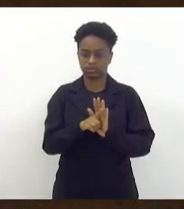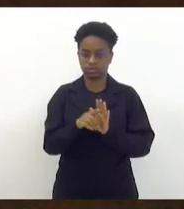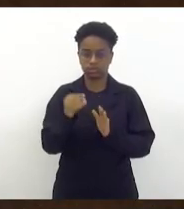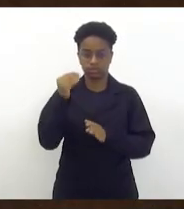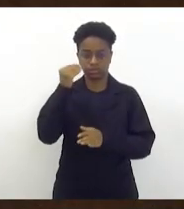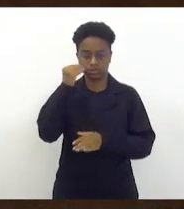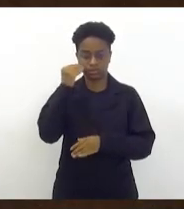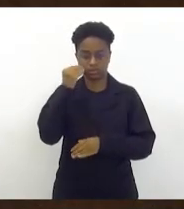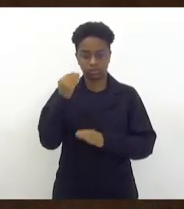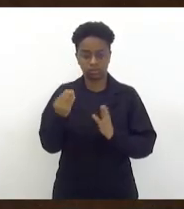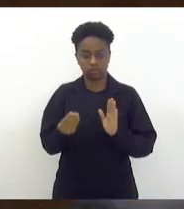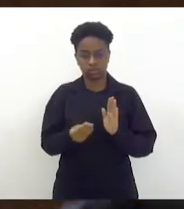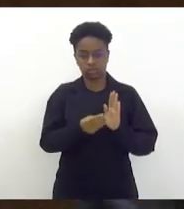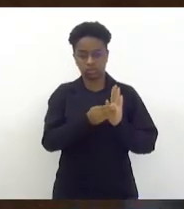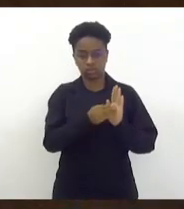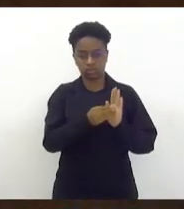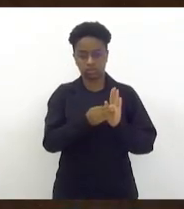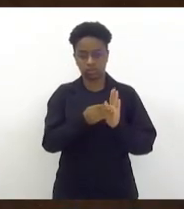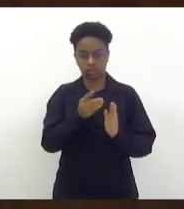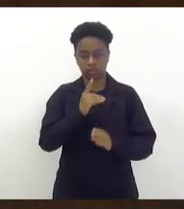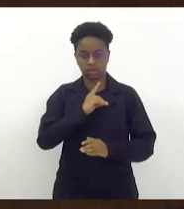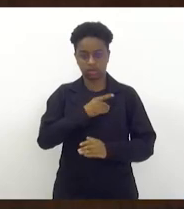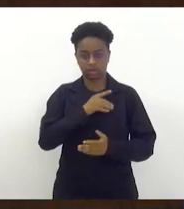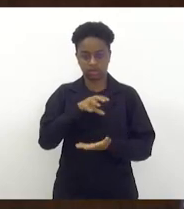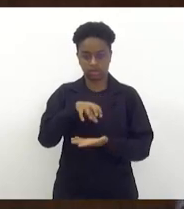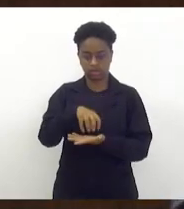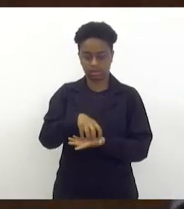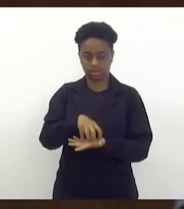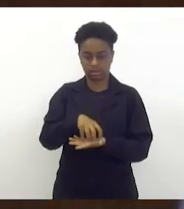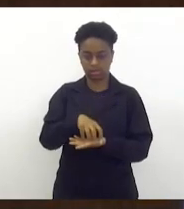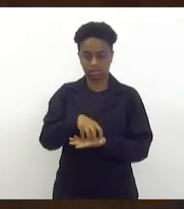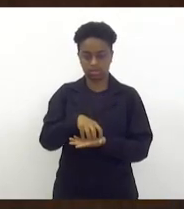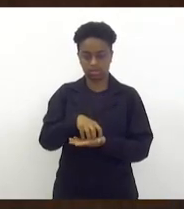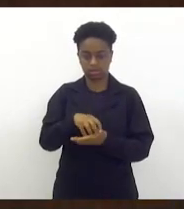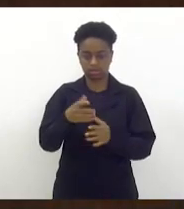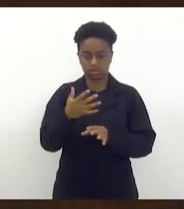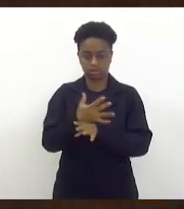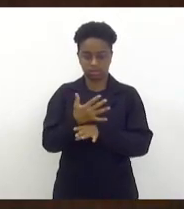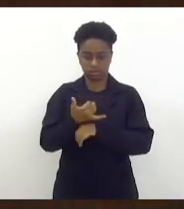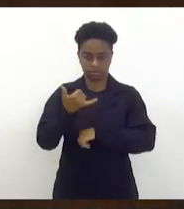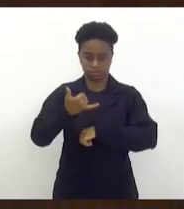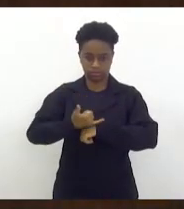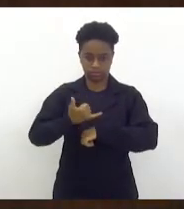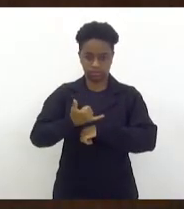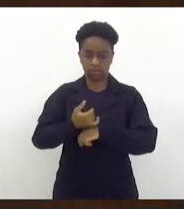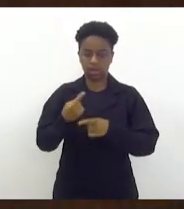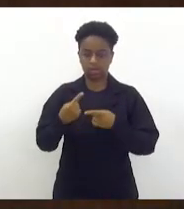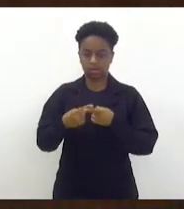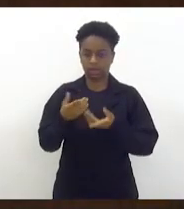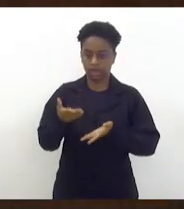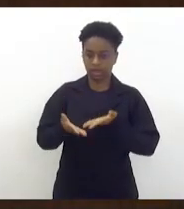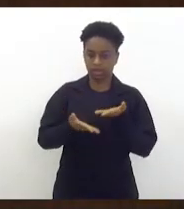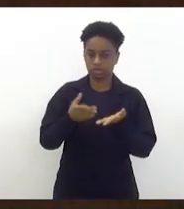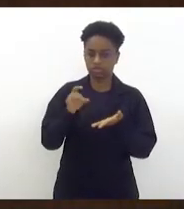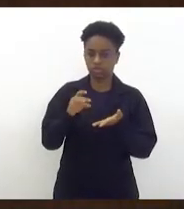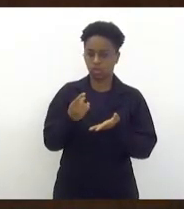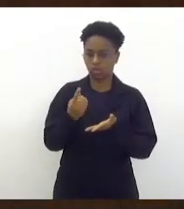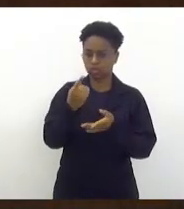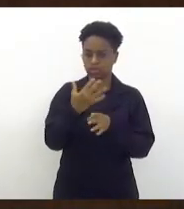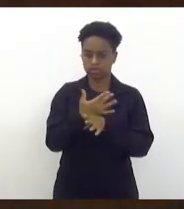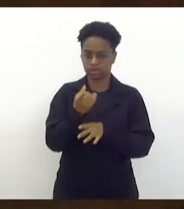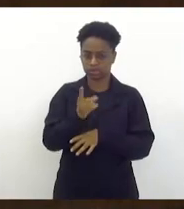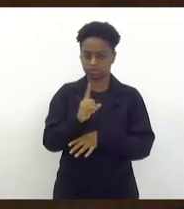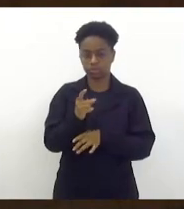coloque uma delegacia desse nível em Volta Redonda, aonde vai atender não a cidade só de Volta